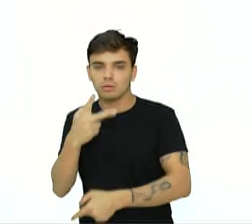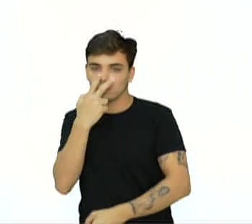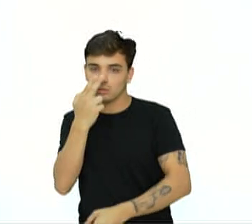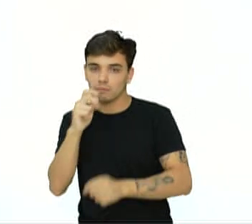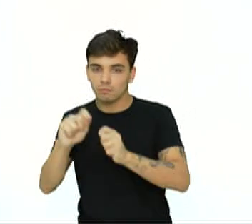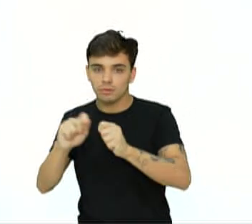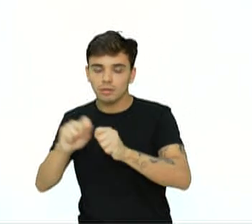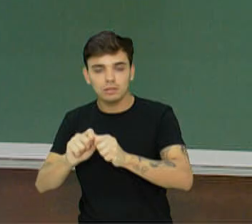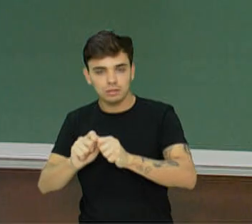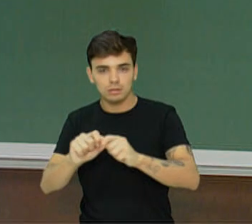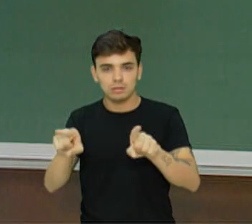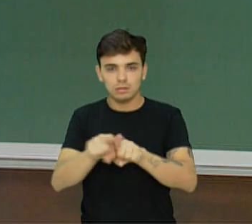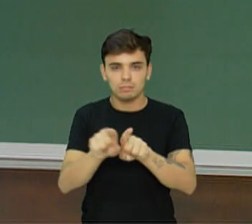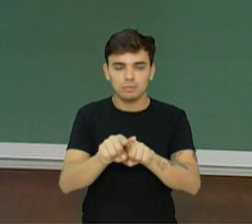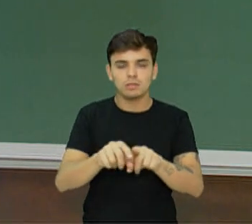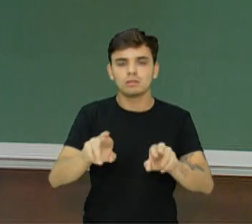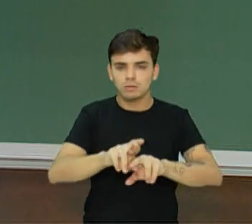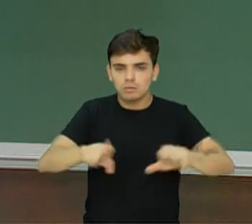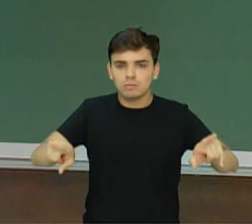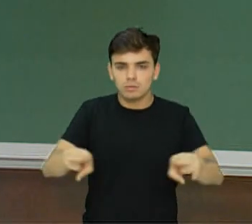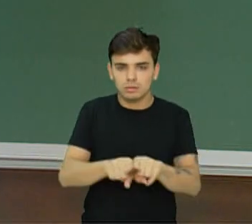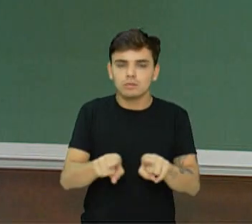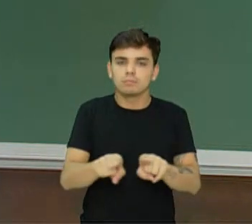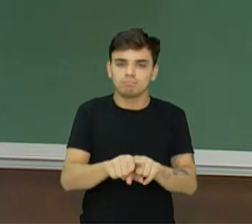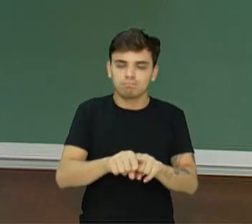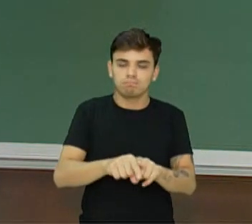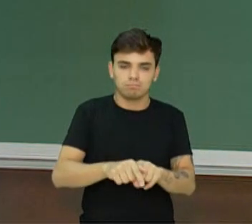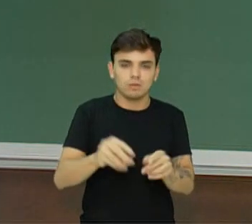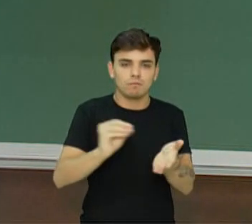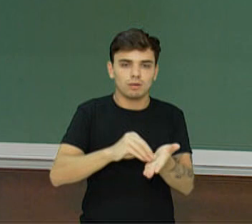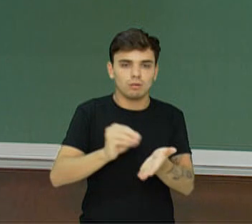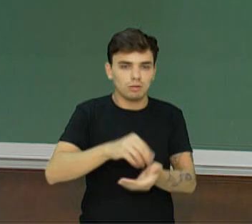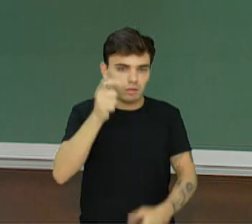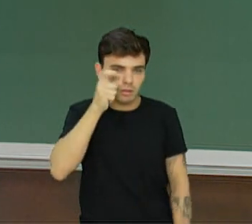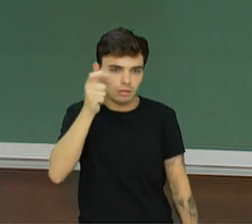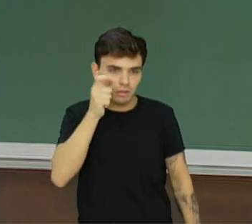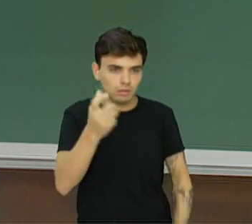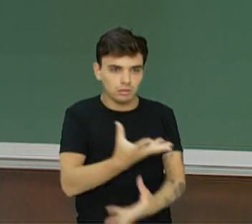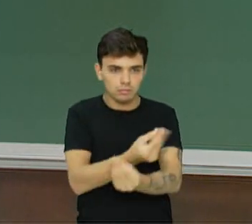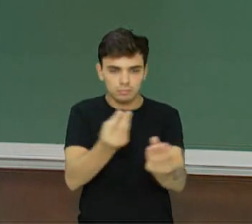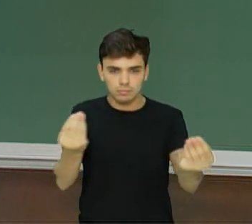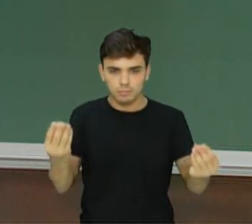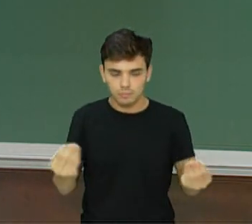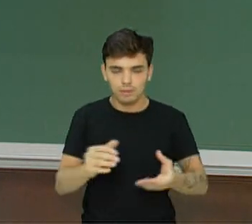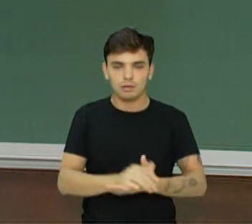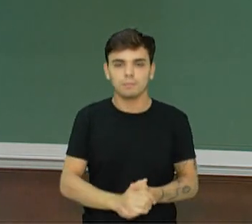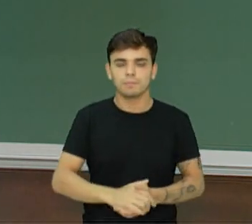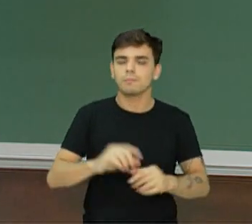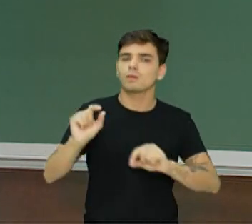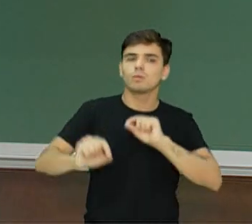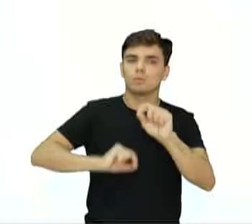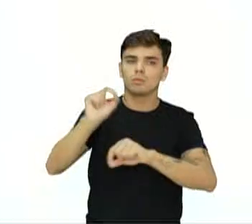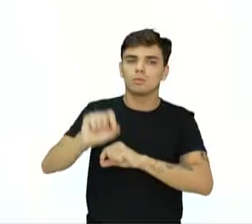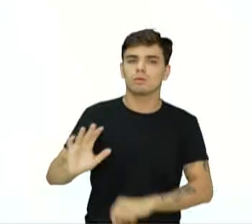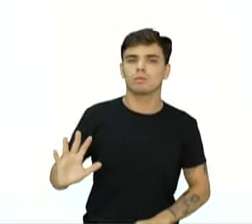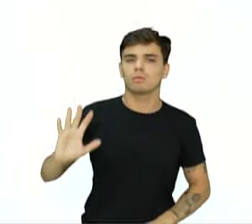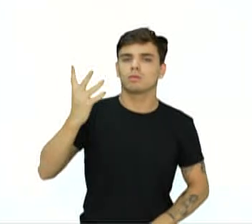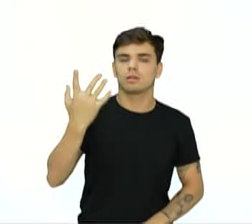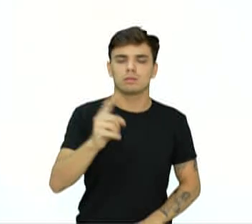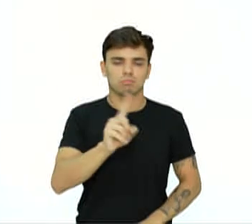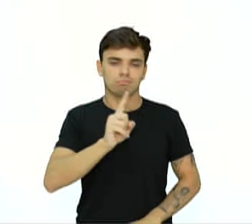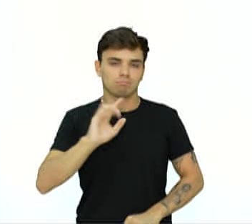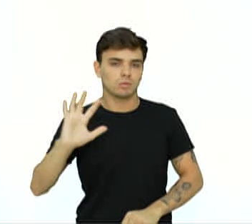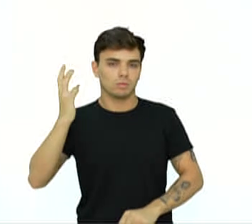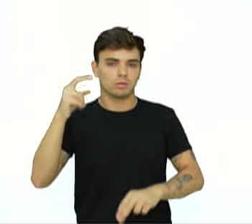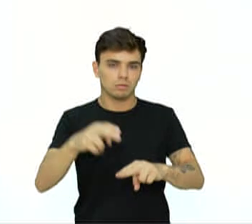agem, quanto à indiferença, ao desinteresse de muitos. O que acontece não acontece